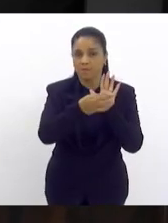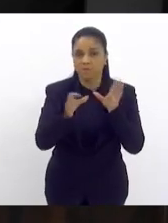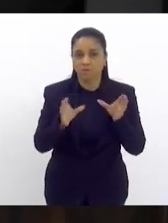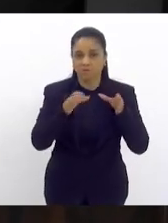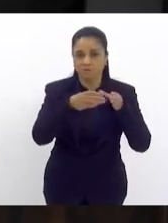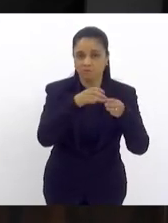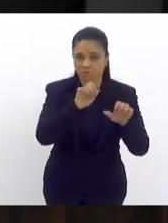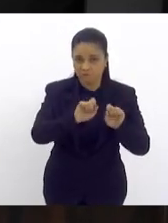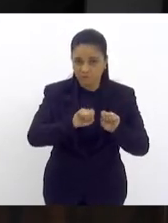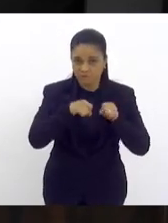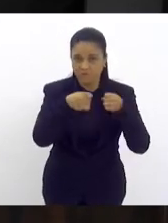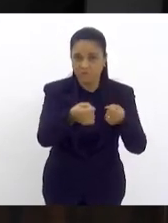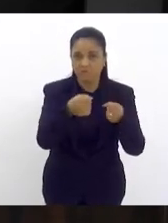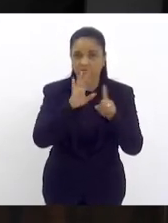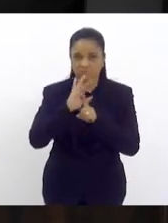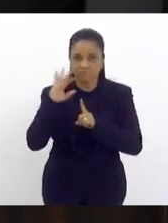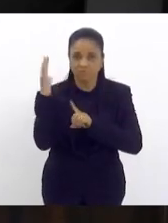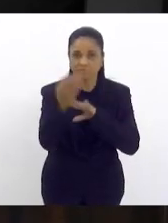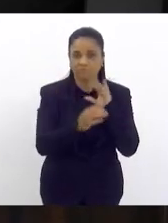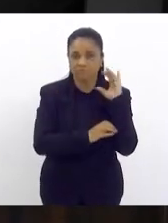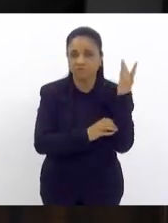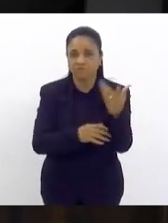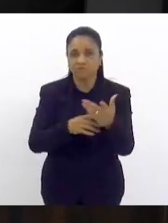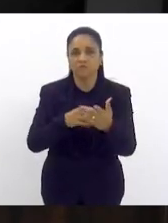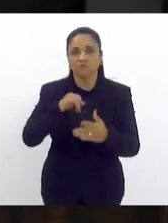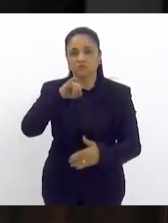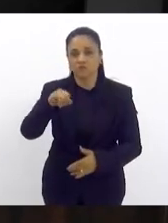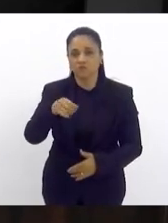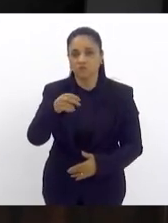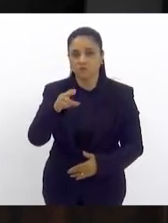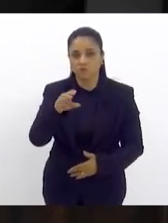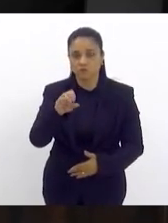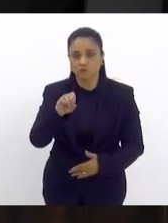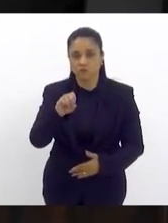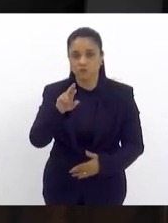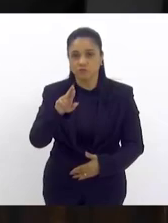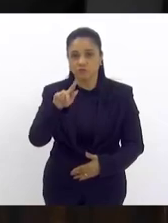do meio ambiente deputado Jorge Felipe Neto